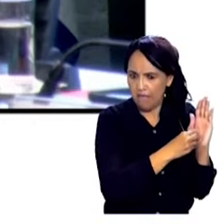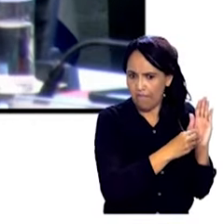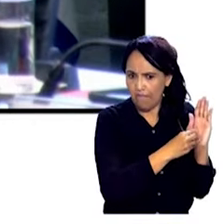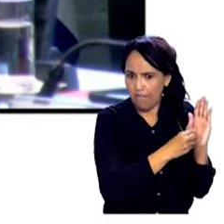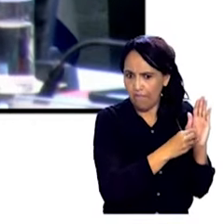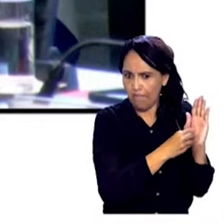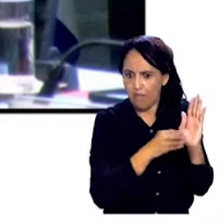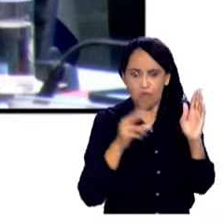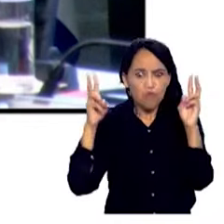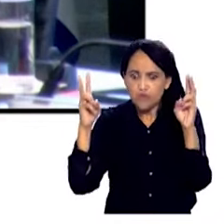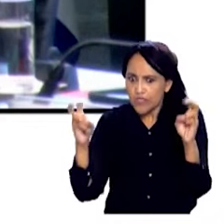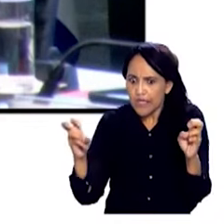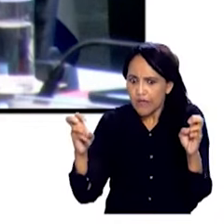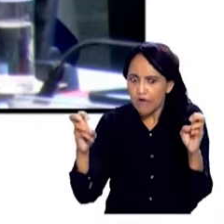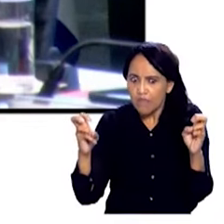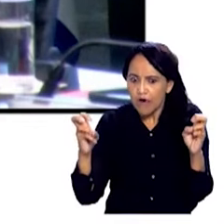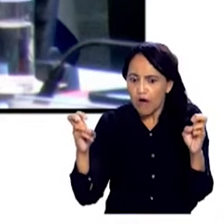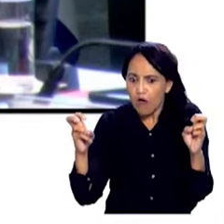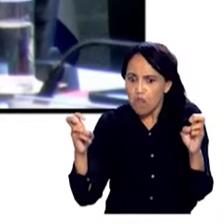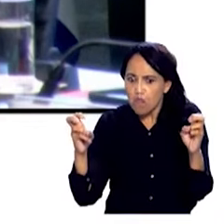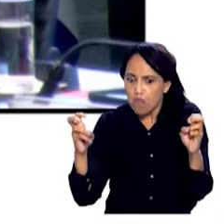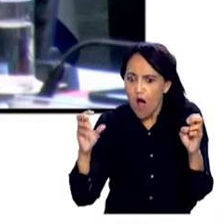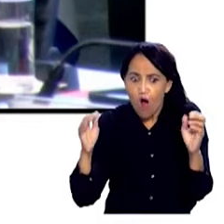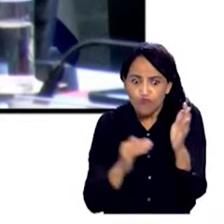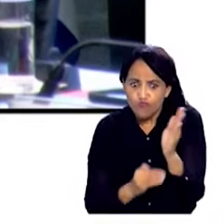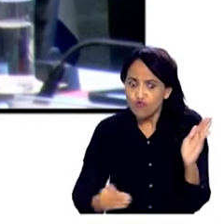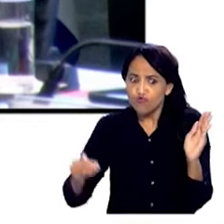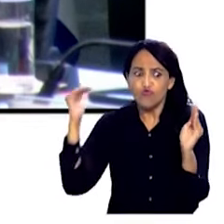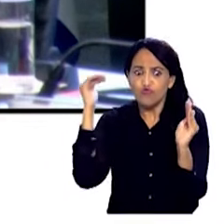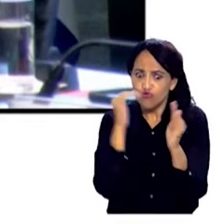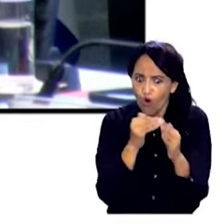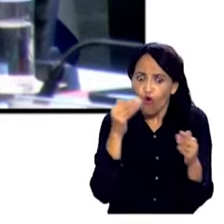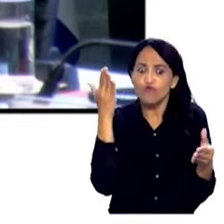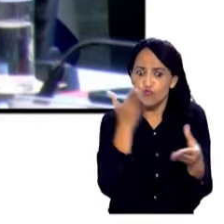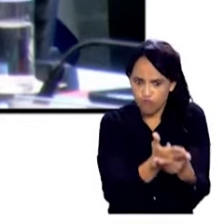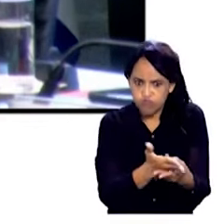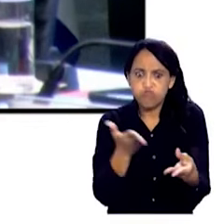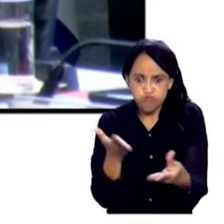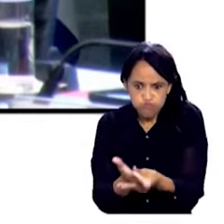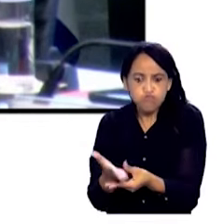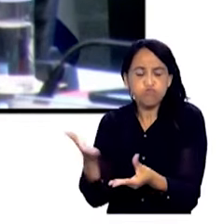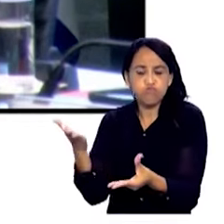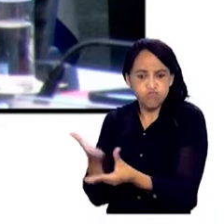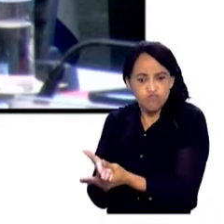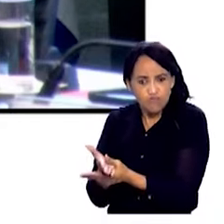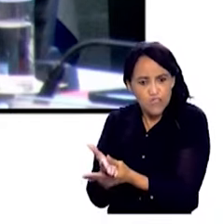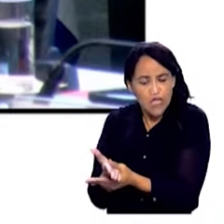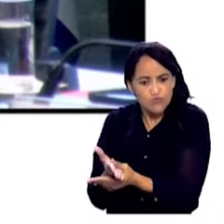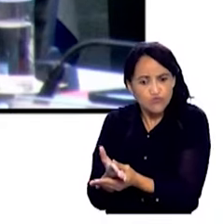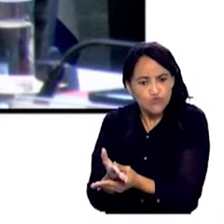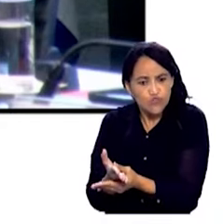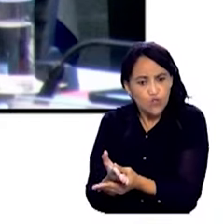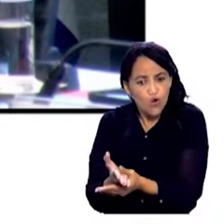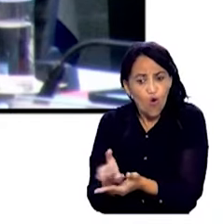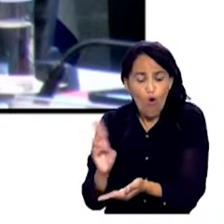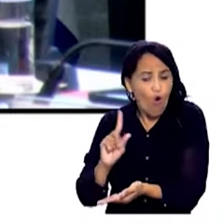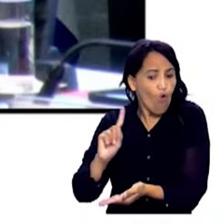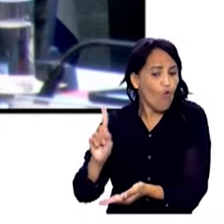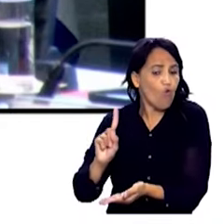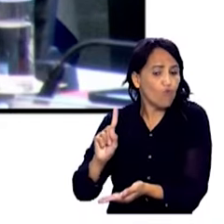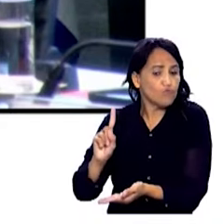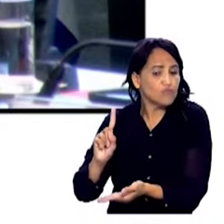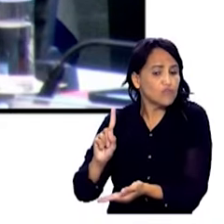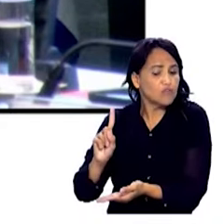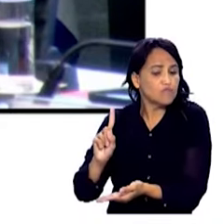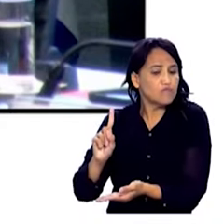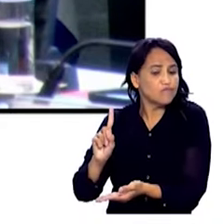pro escrúpulo terminológico e quando usar precedente faça favor não compreender PR